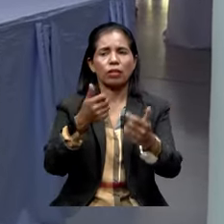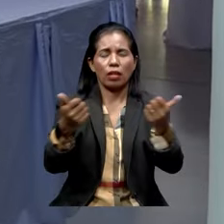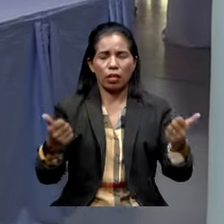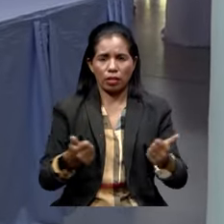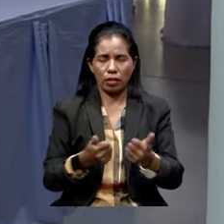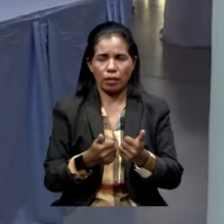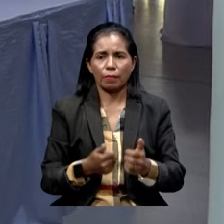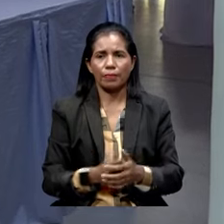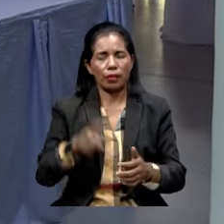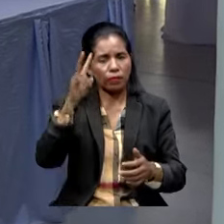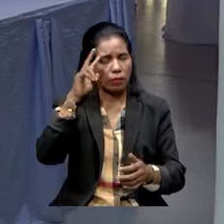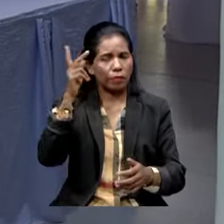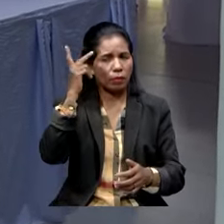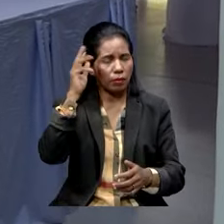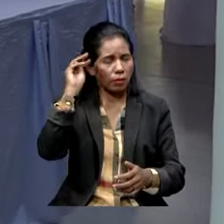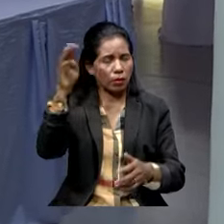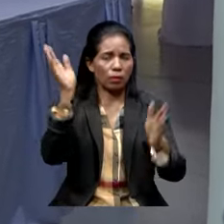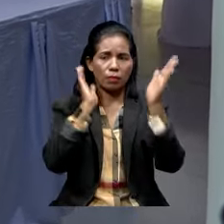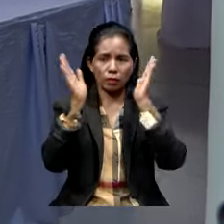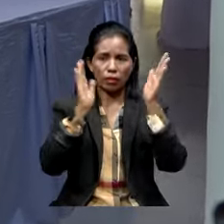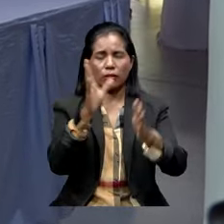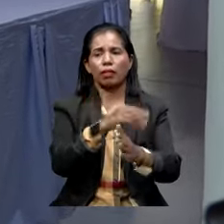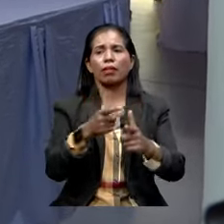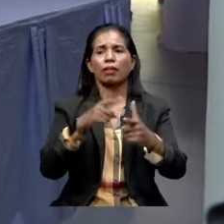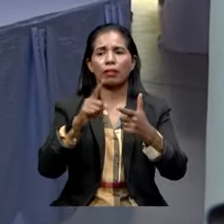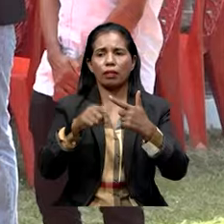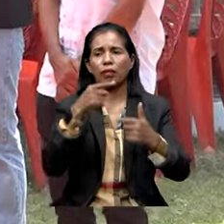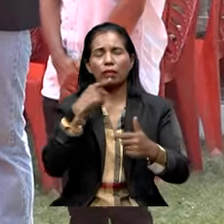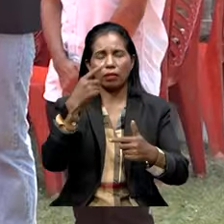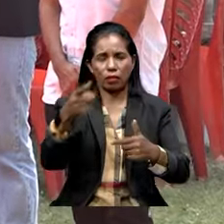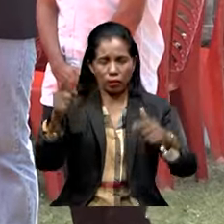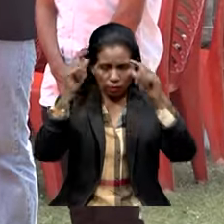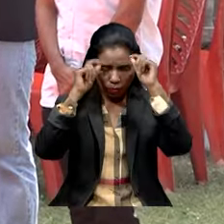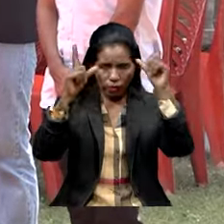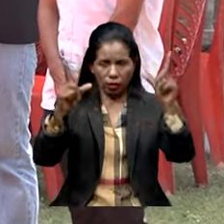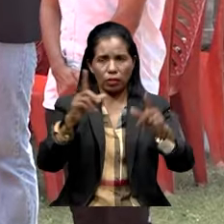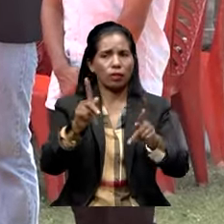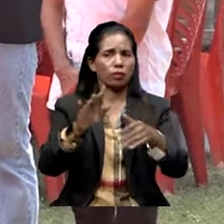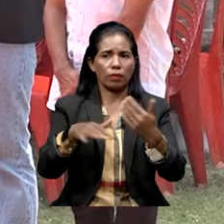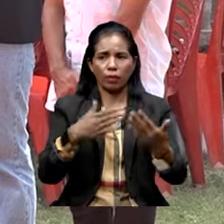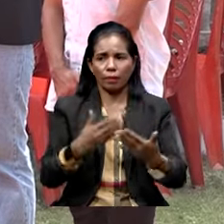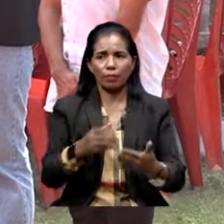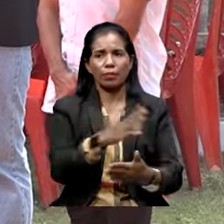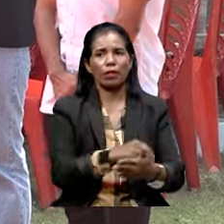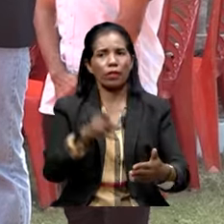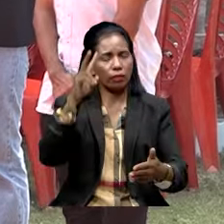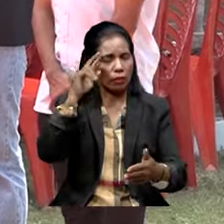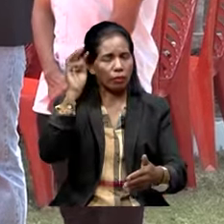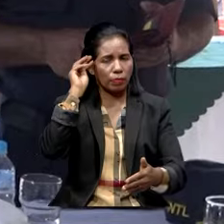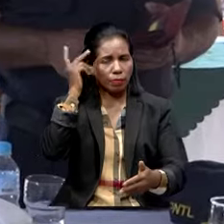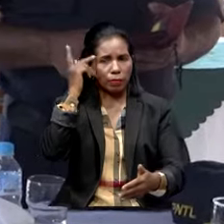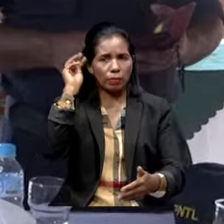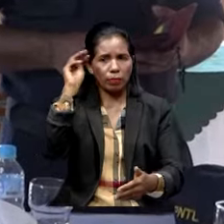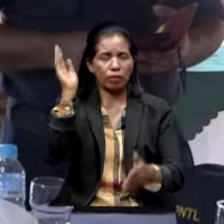maxaimai. Vice-Primeiro-Ministro Malásia Nemos, comprometido a tu apoio a Timor-Leste e a setor hotu. E a ocasião Nemos, Vice-Primeiro-Ministro